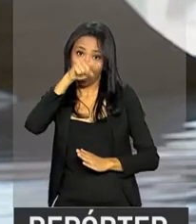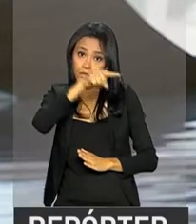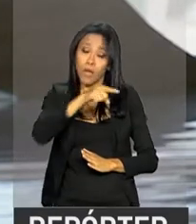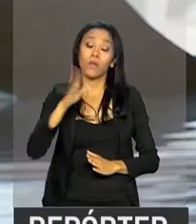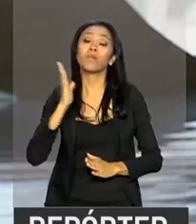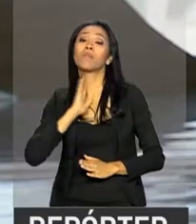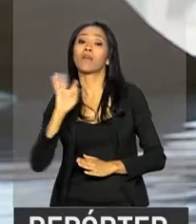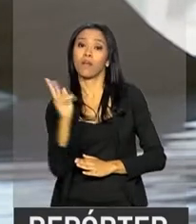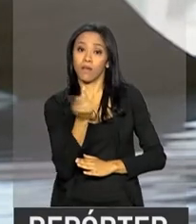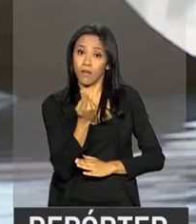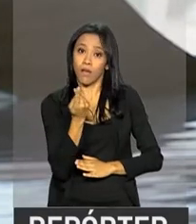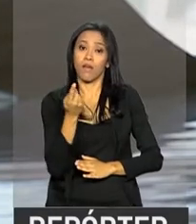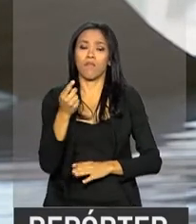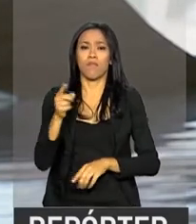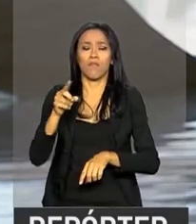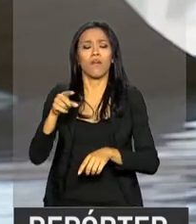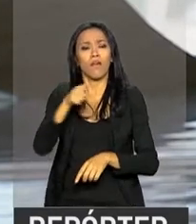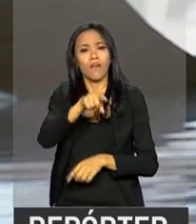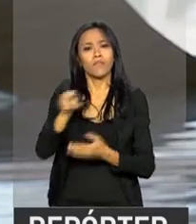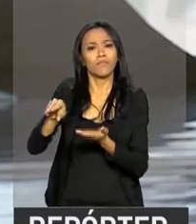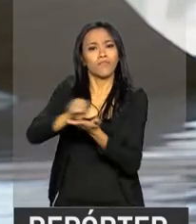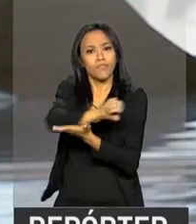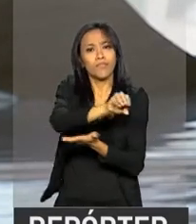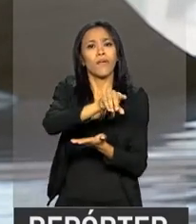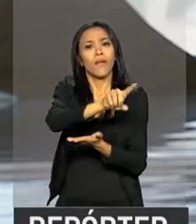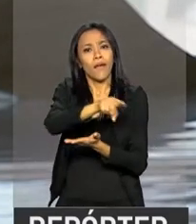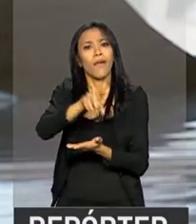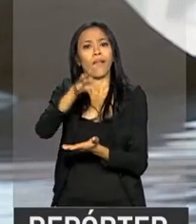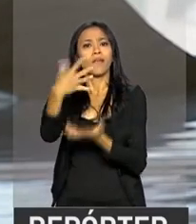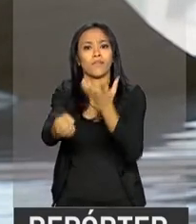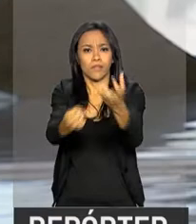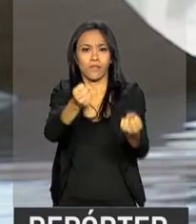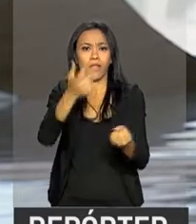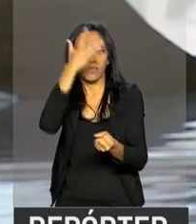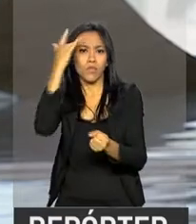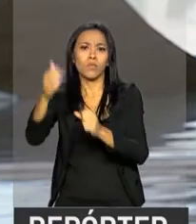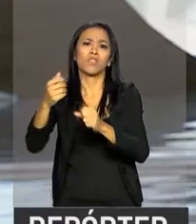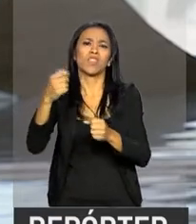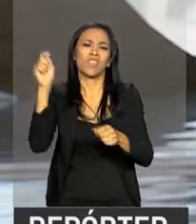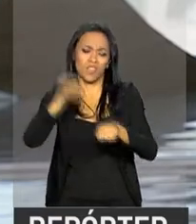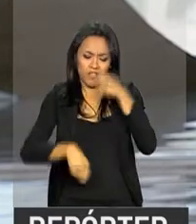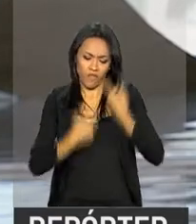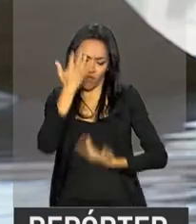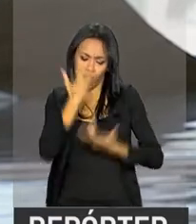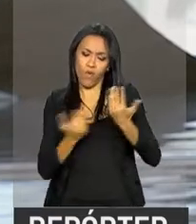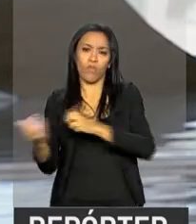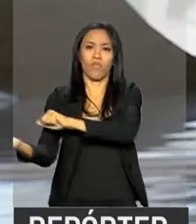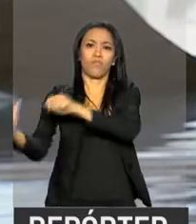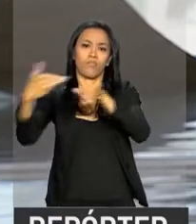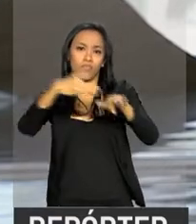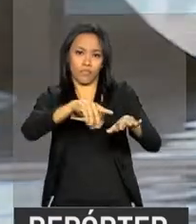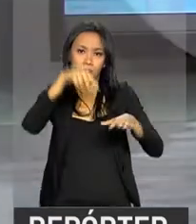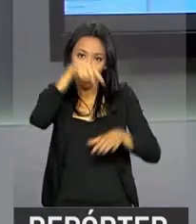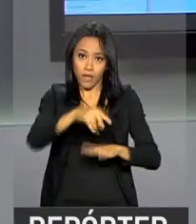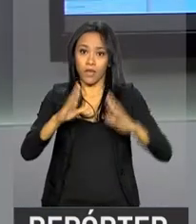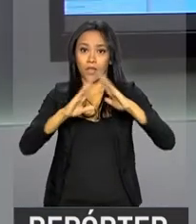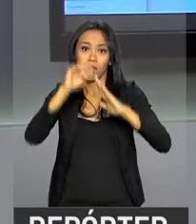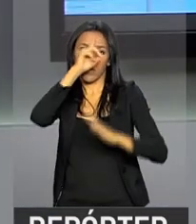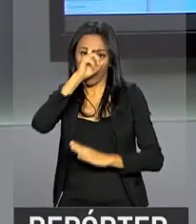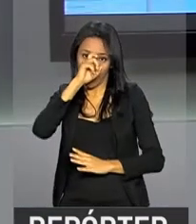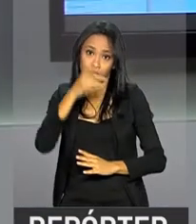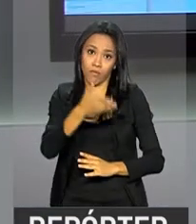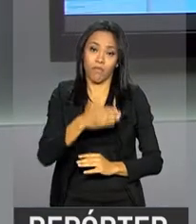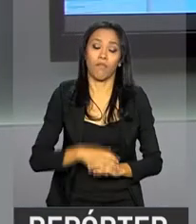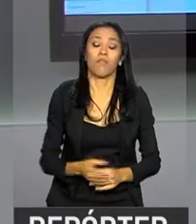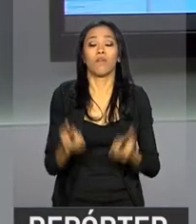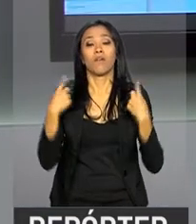belo horizonte e se o hospital recebeu as vítimas deste atentado lá de janaúba em minas gerais o voto você carla obrigada